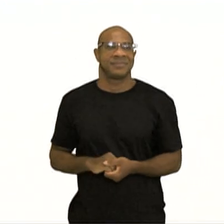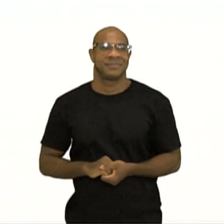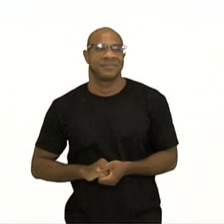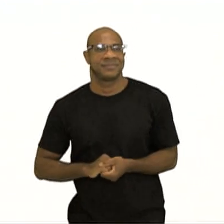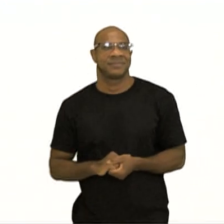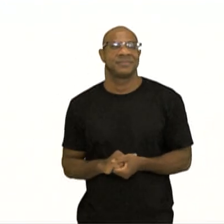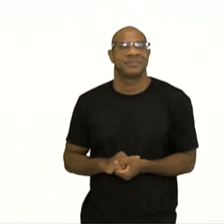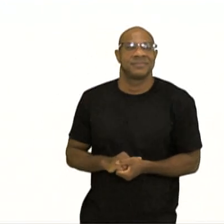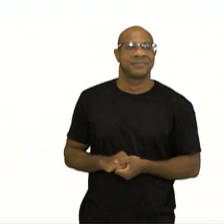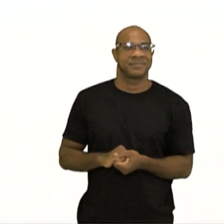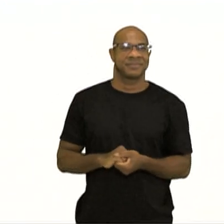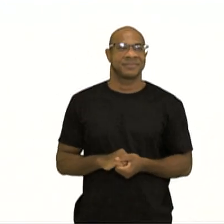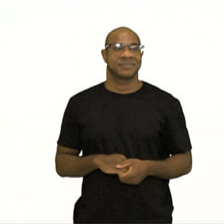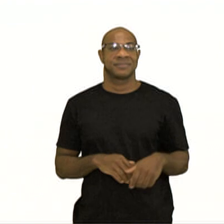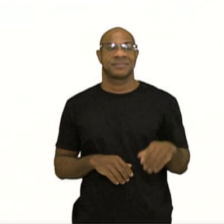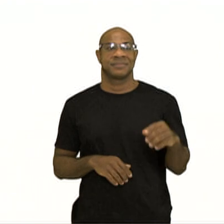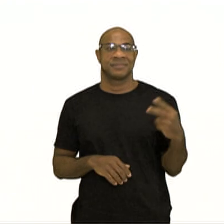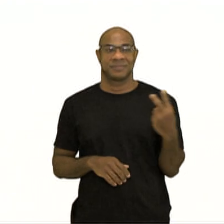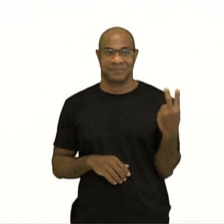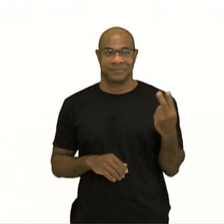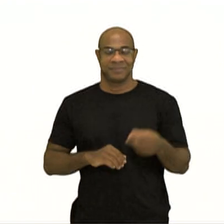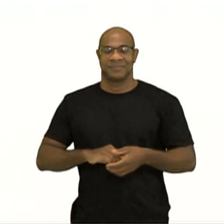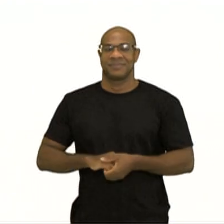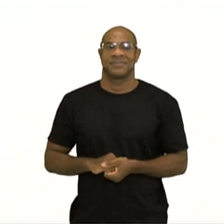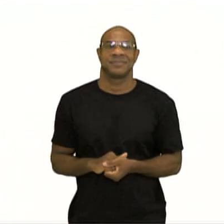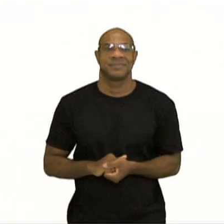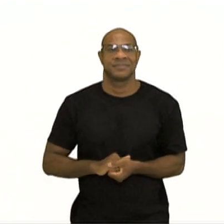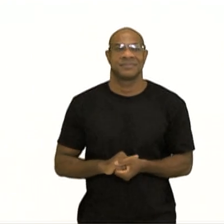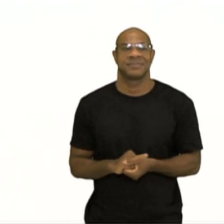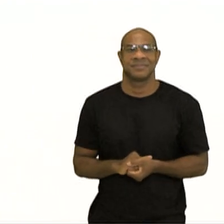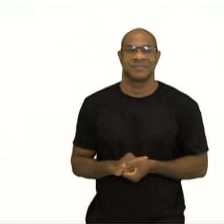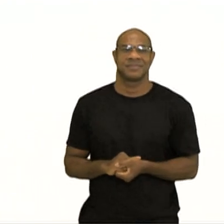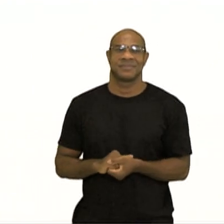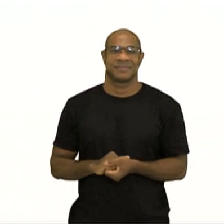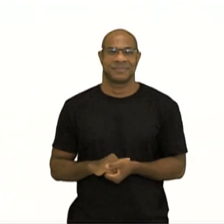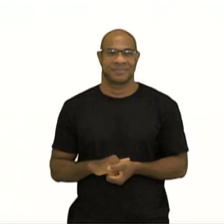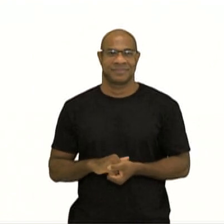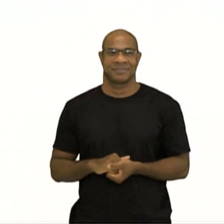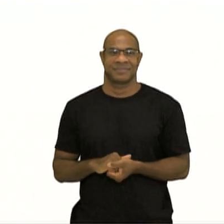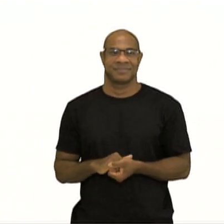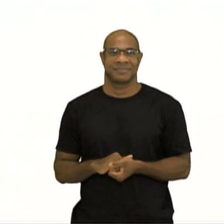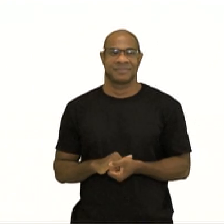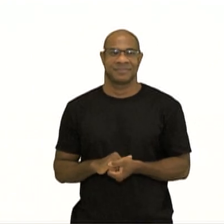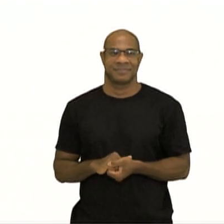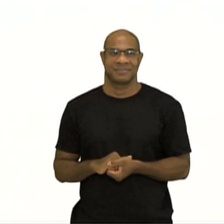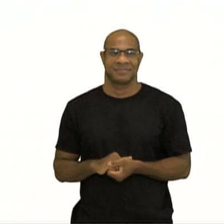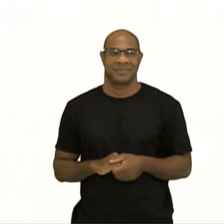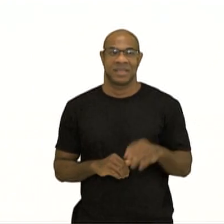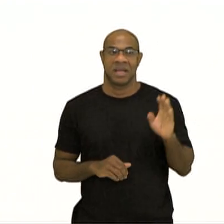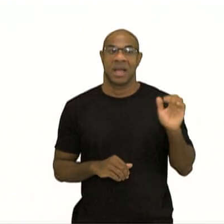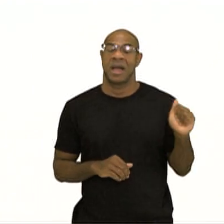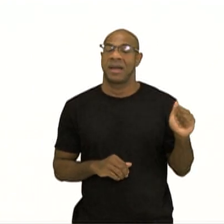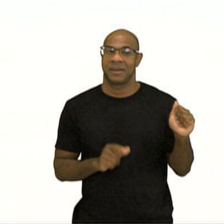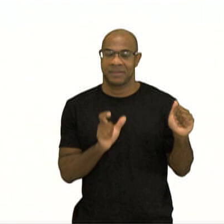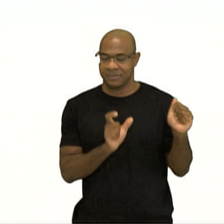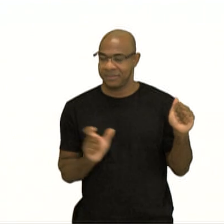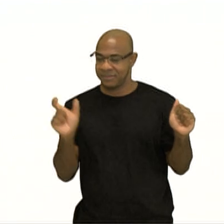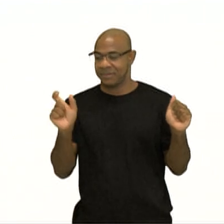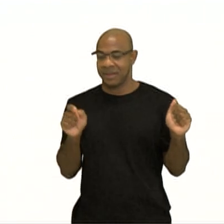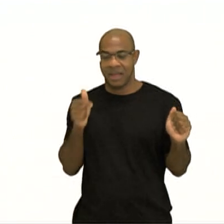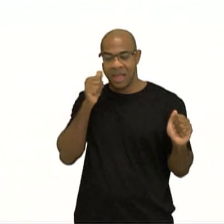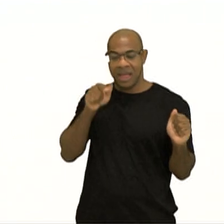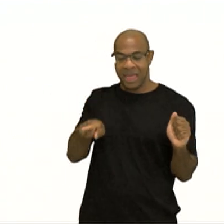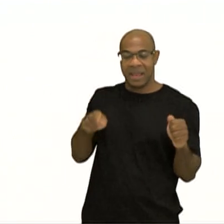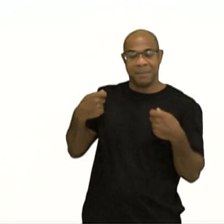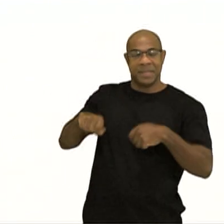ficar sem. Number 2. She needs a new laptop, but she runs out of money. Ela precisa de um